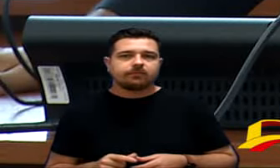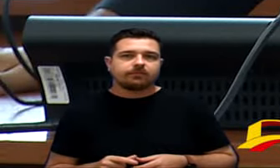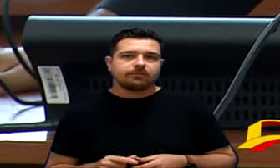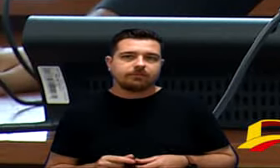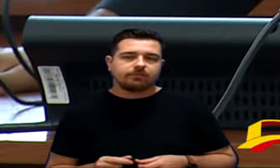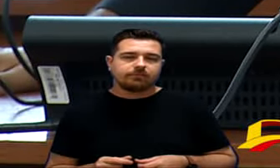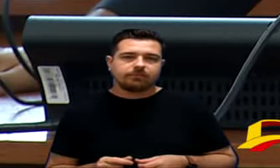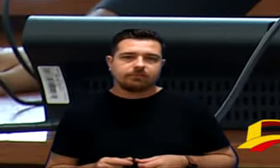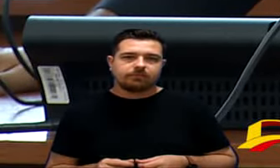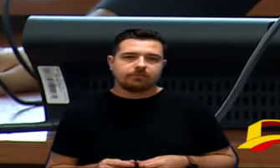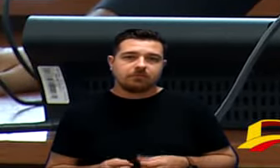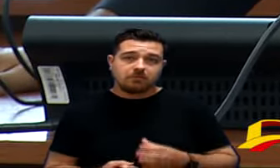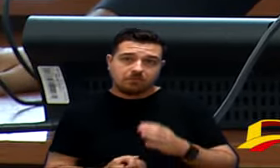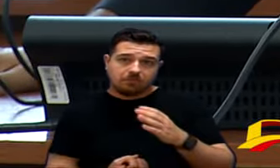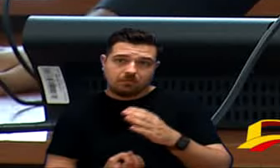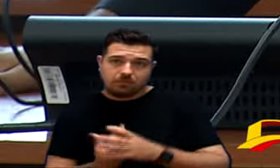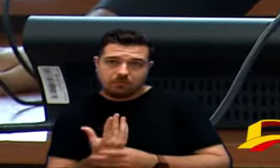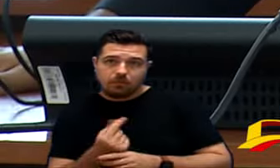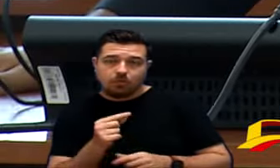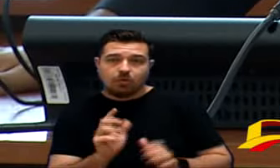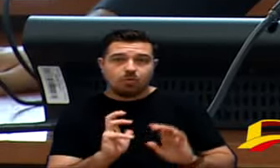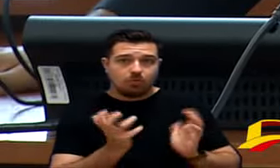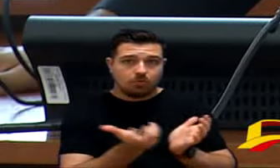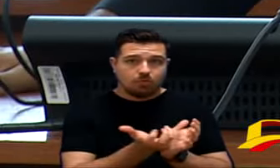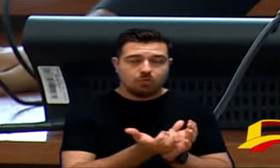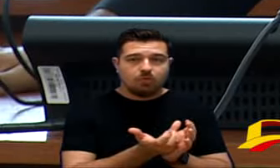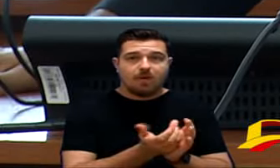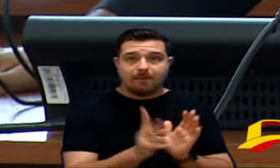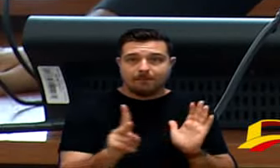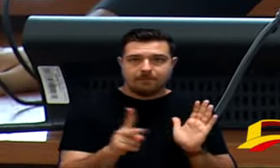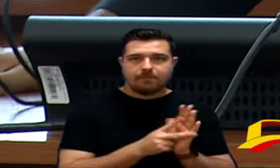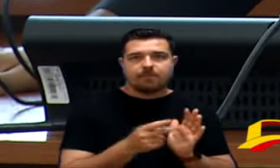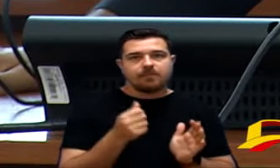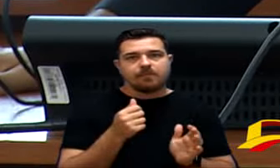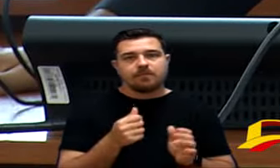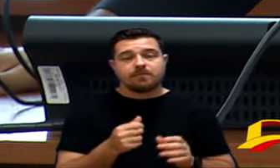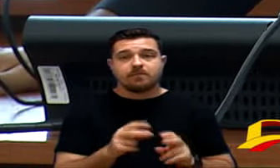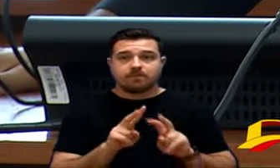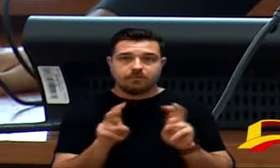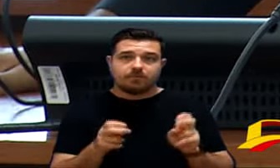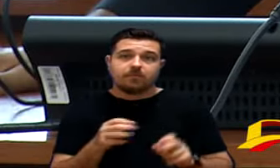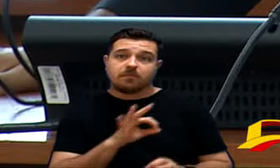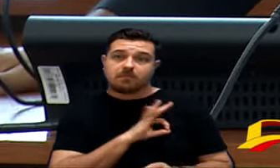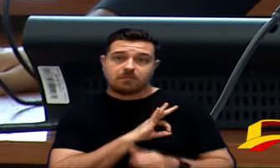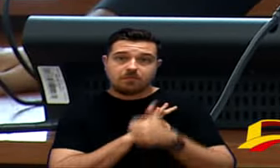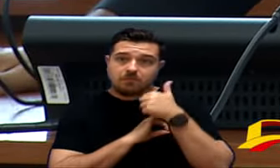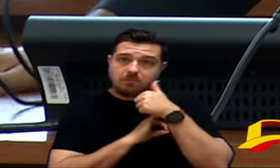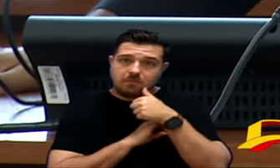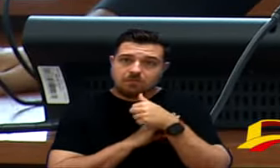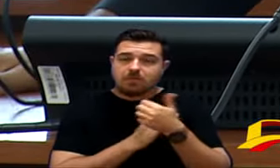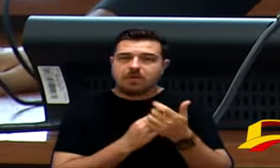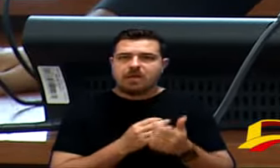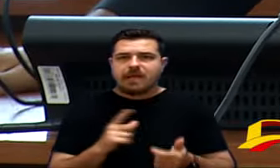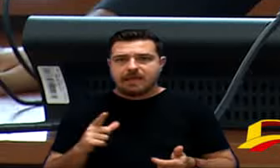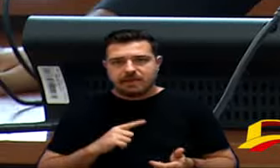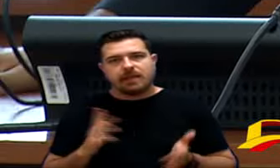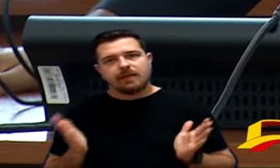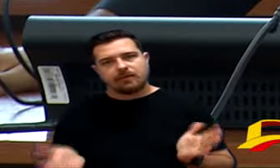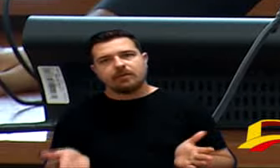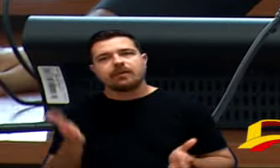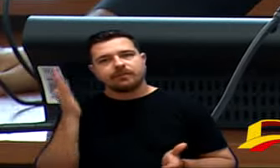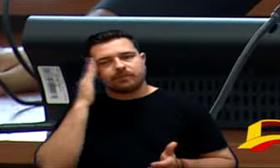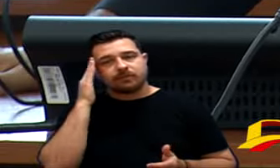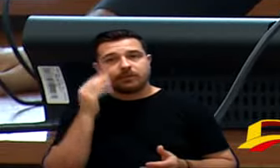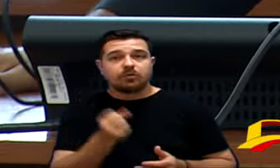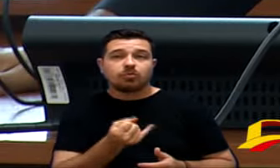uma uma um grupo específico né porque hoje tem mas eu não sei qual que é o número como que tá isso né